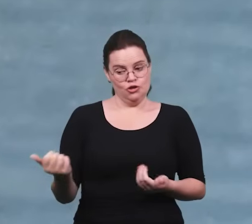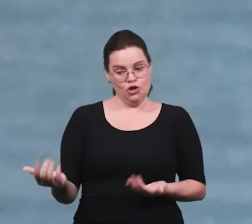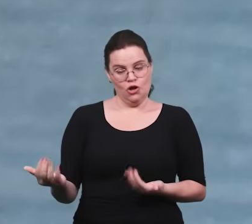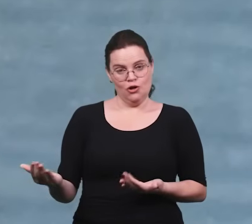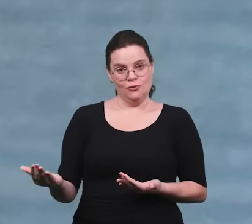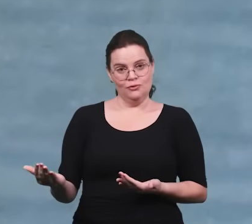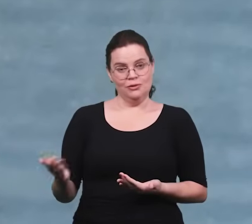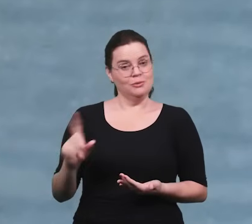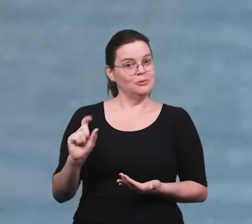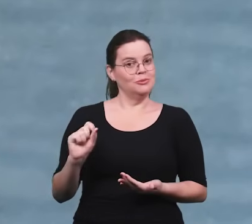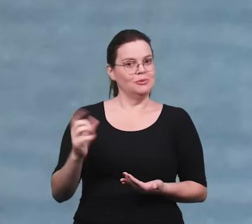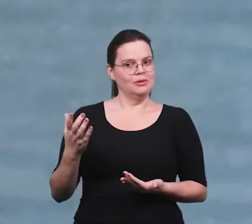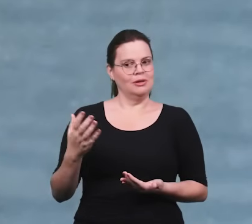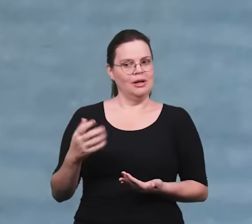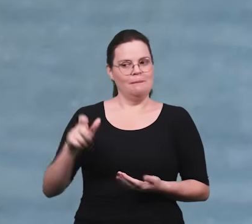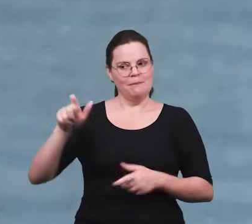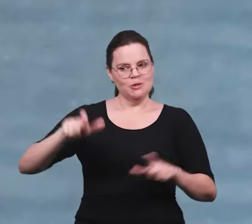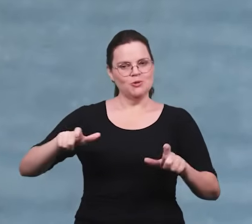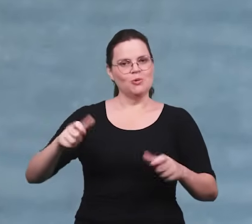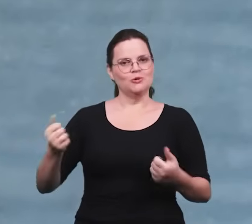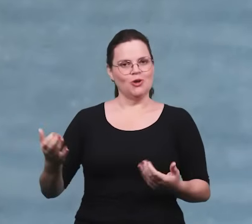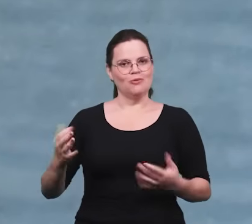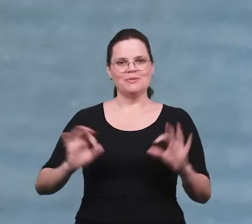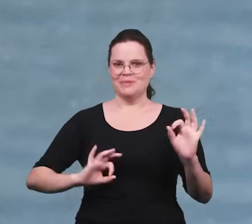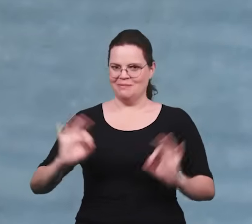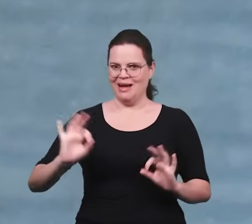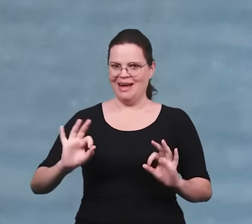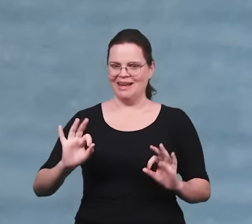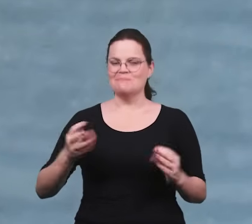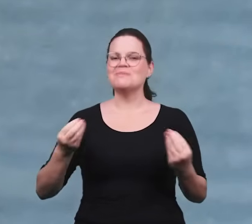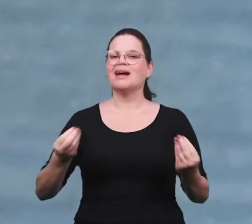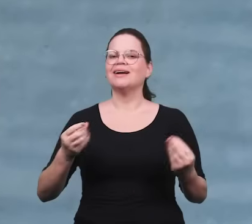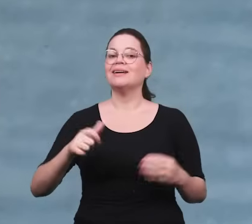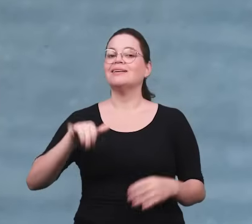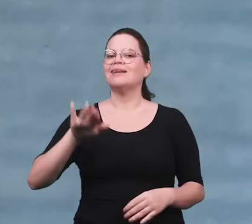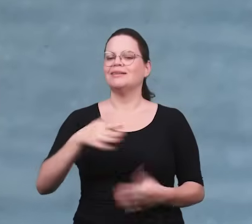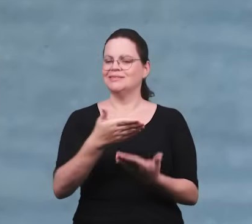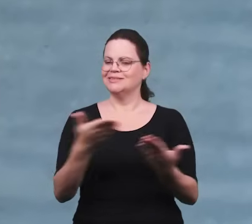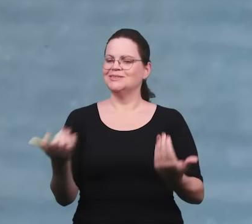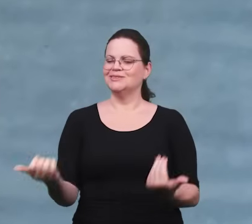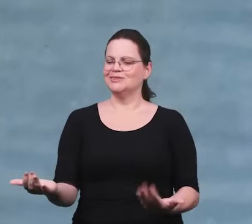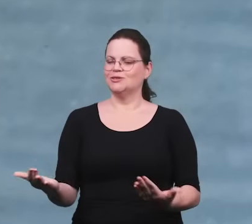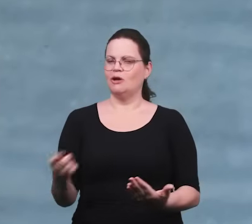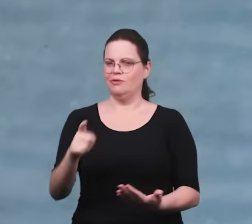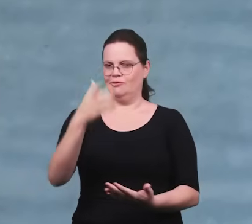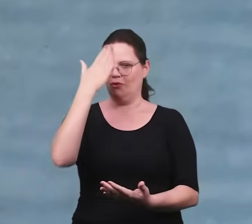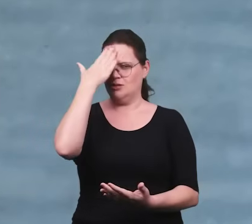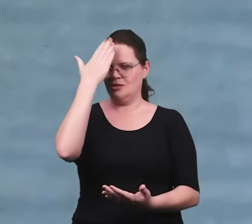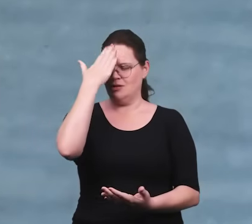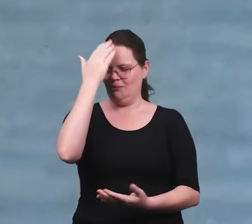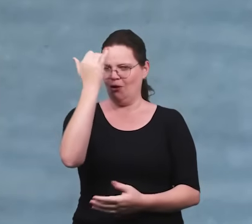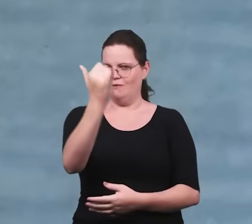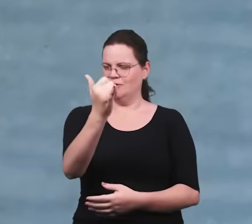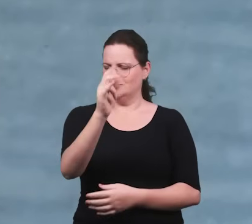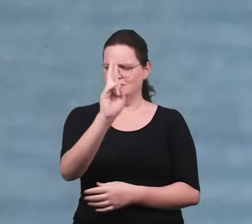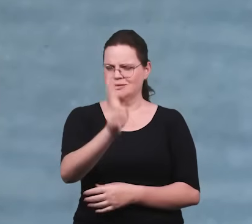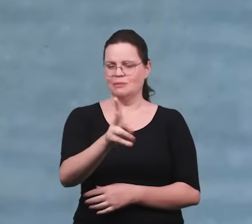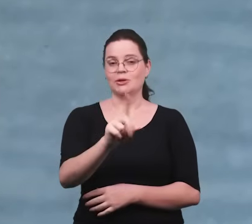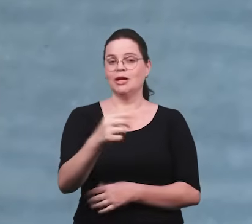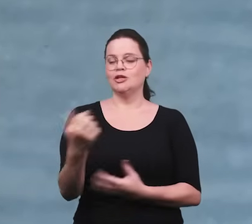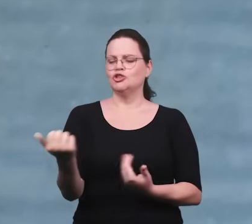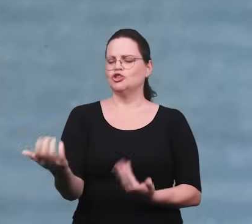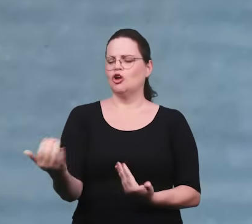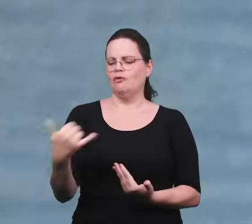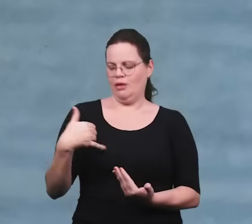jovens, feito por jovens e para jovens. E outra coisa que você sabe, que eu sempre digo, é que a